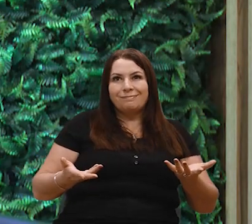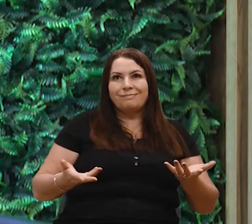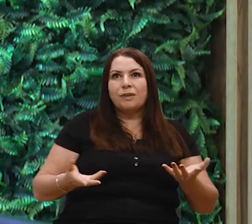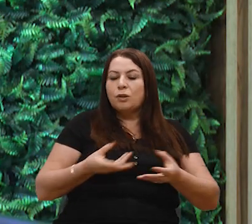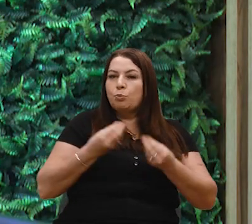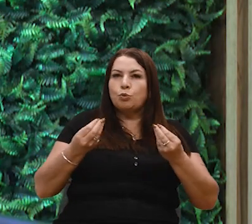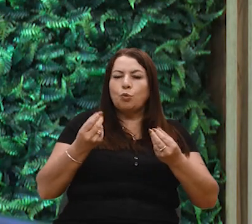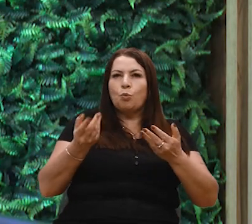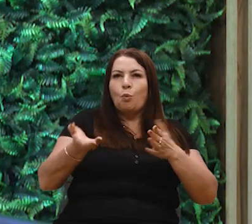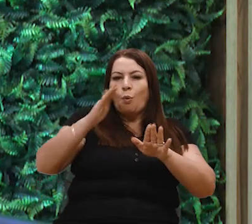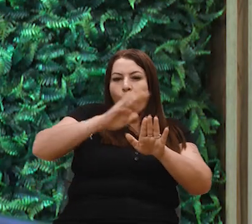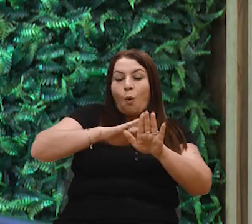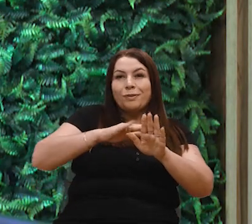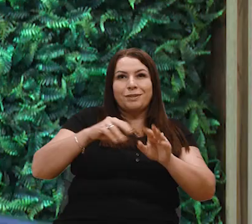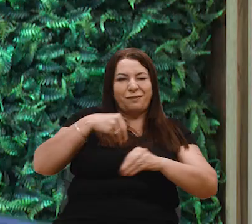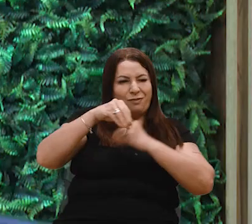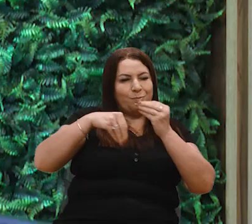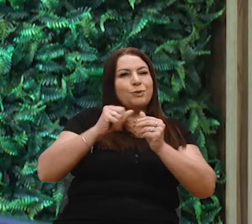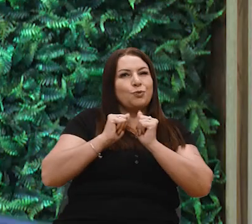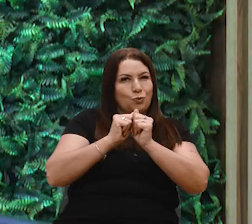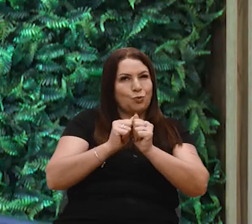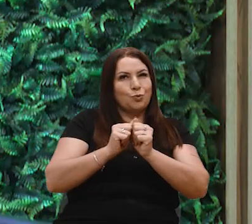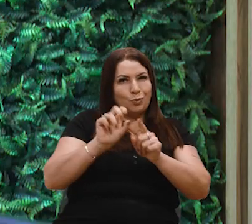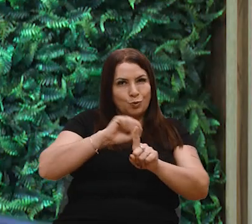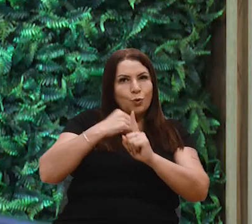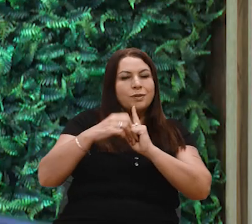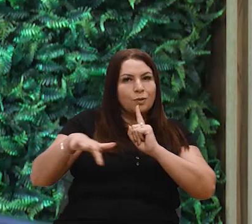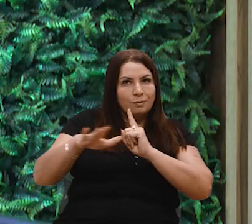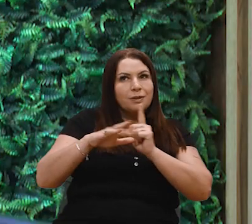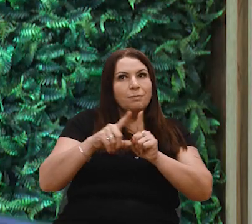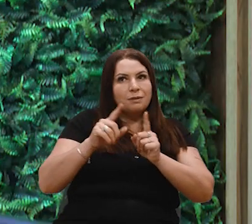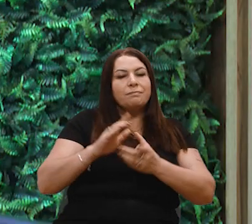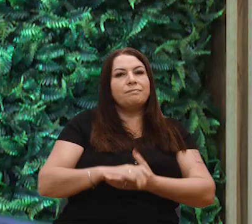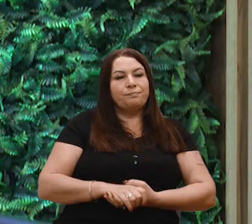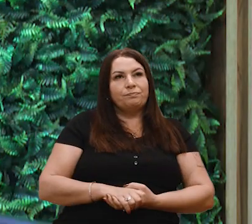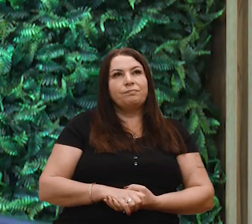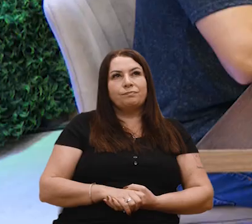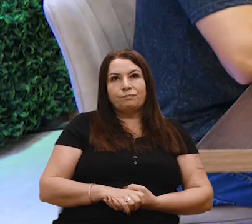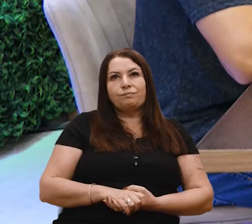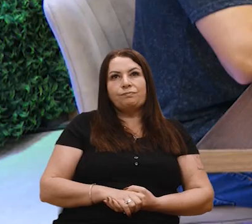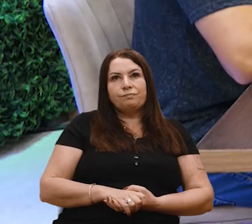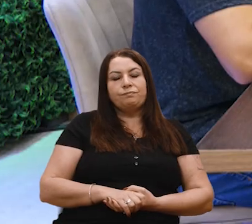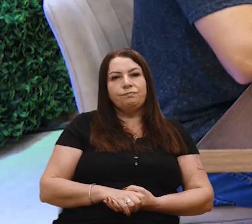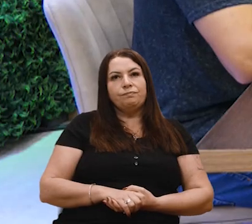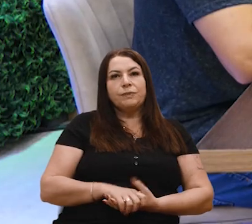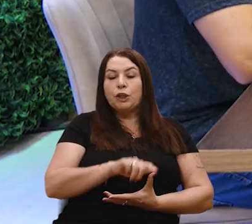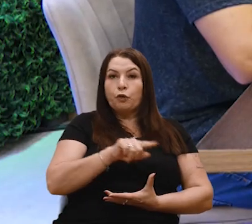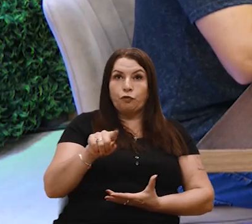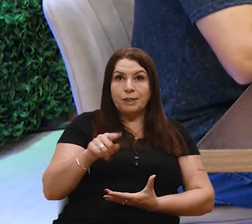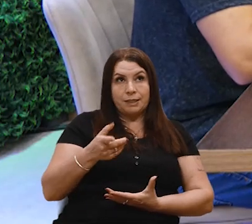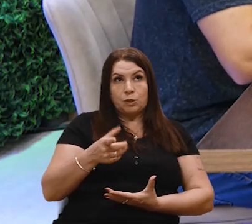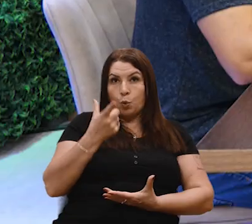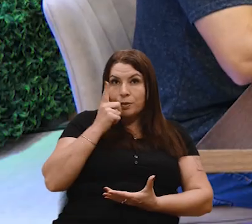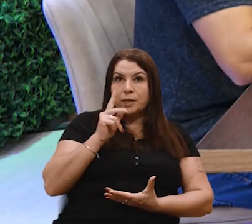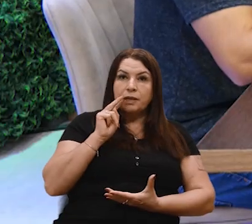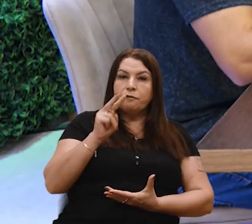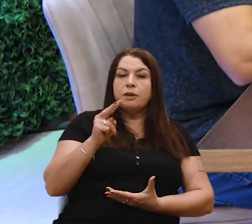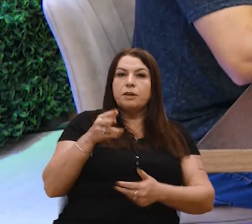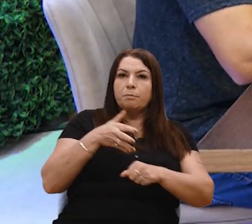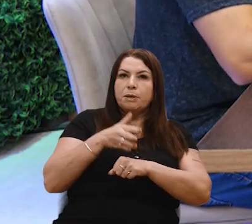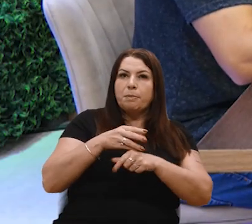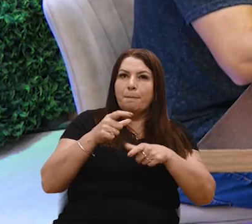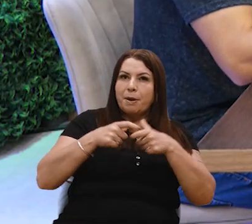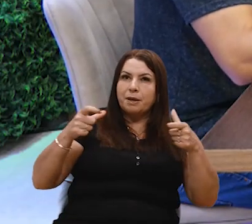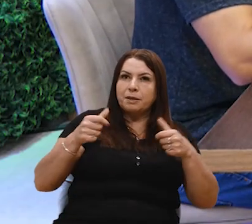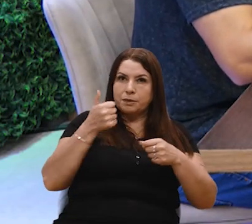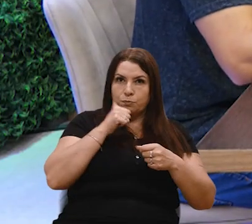caminhando. Então ela tem muitos outros envolvimentos, assim, né? Na Bacana. questão social também. E tem mesmo. E vocês conseguem